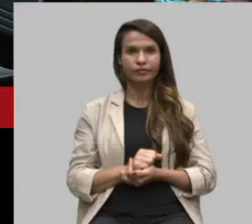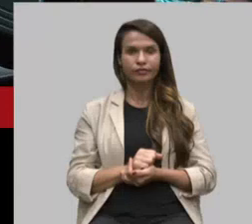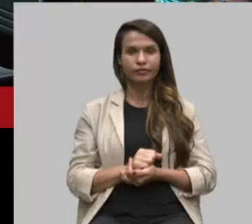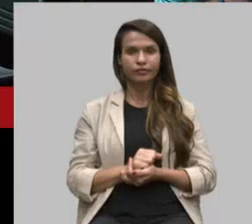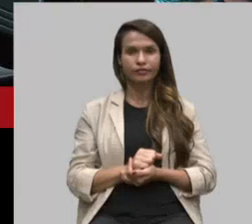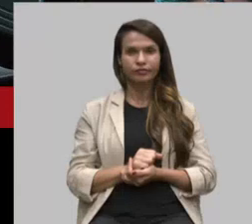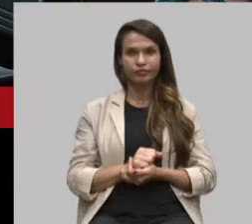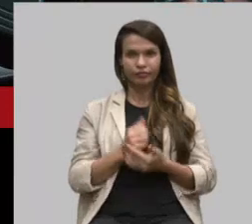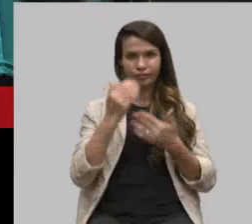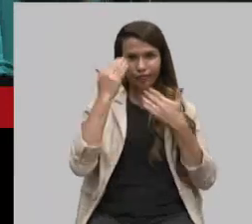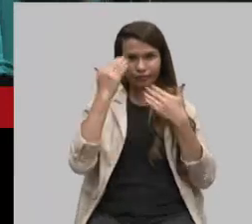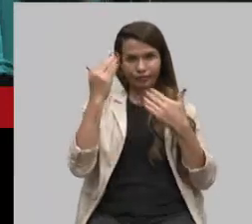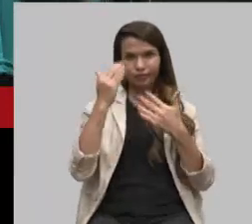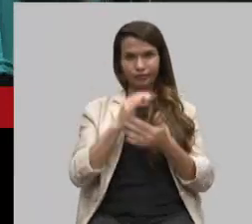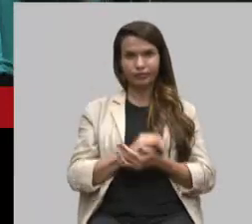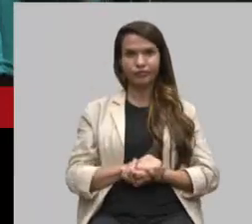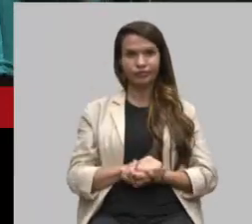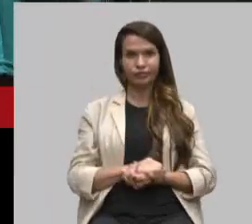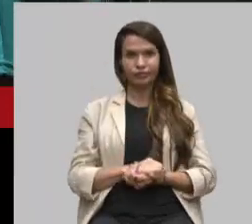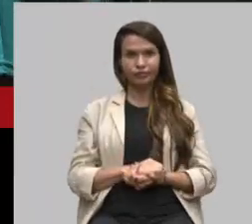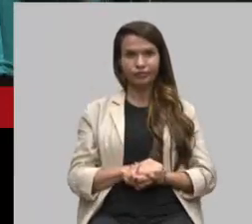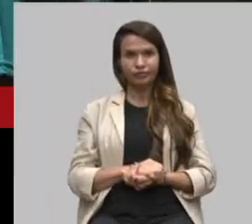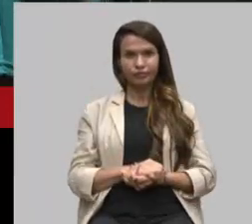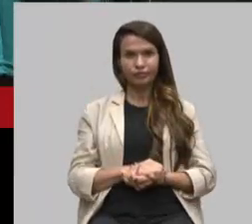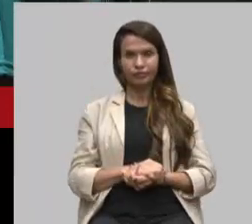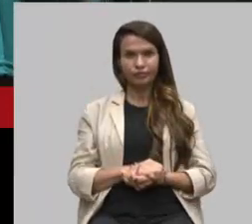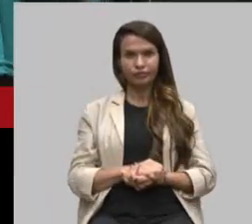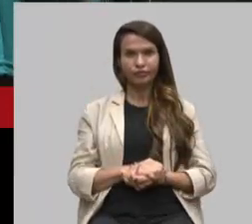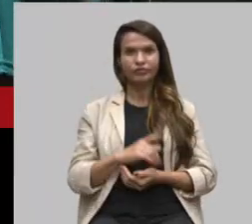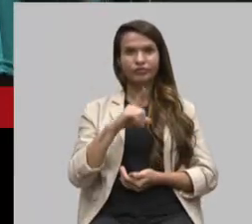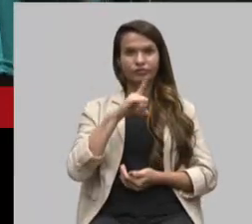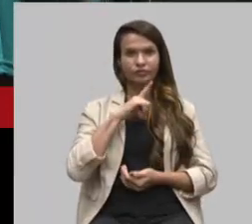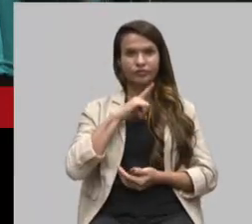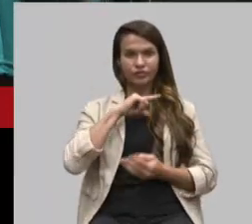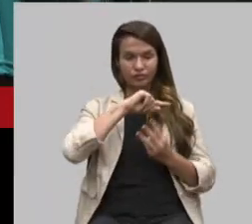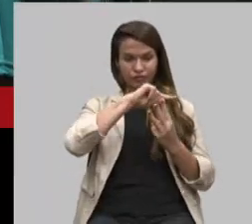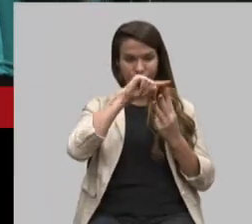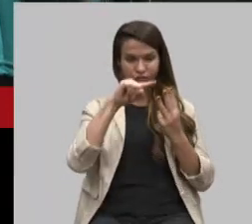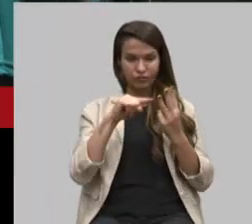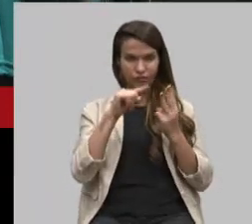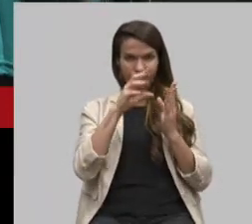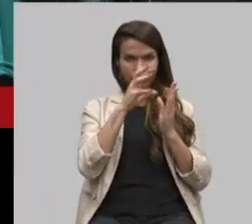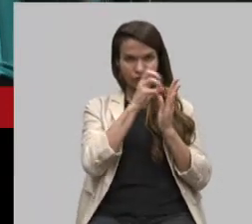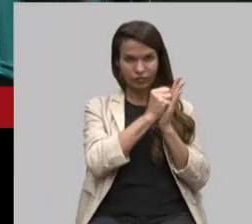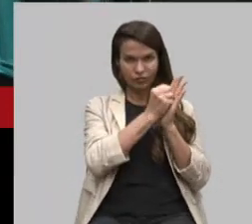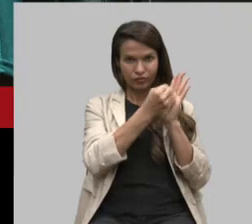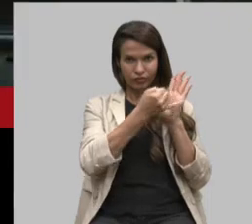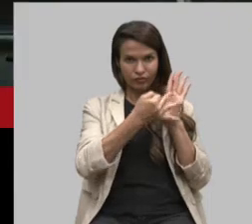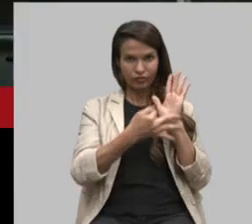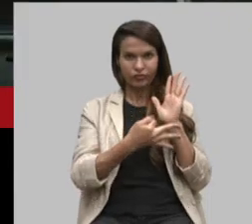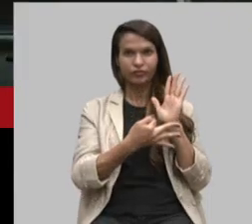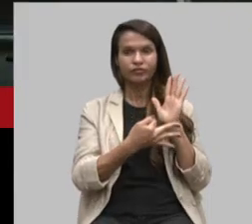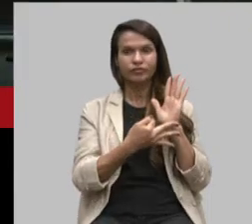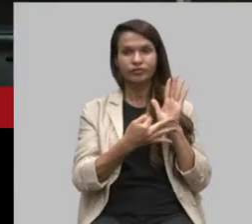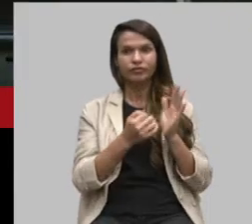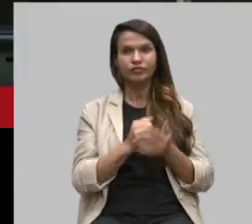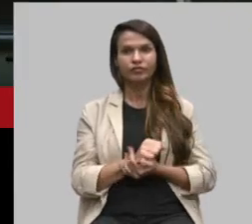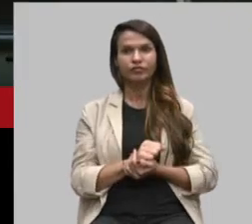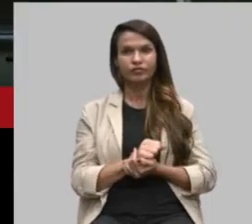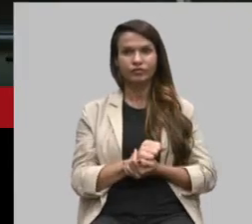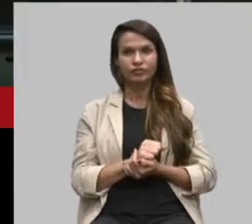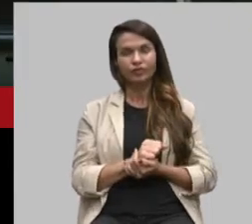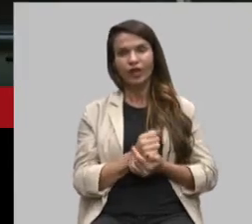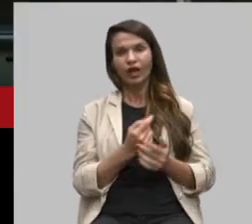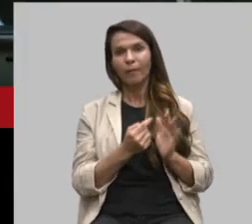obrig Obrigada nós temos três inscritos e quem for contra